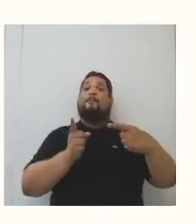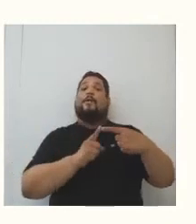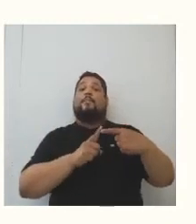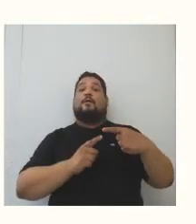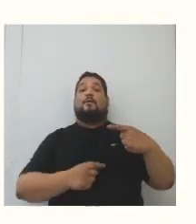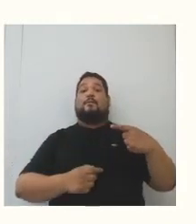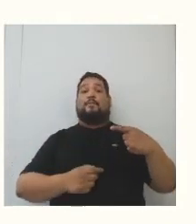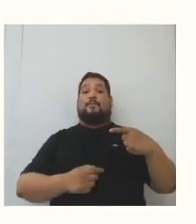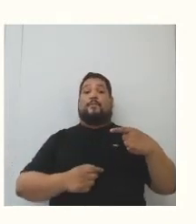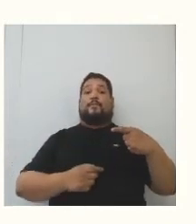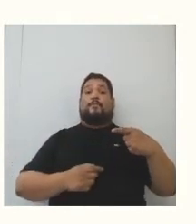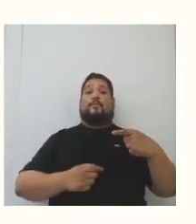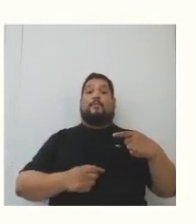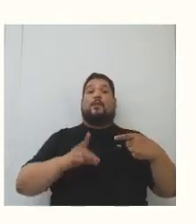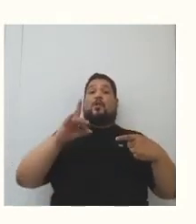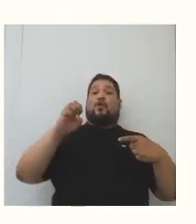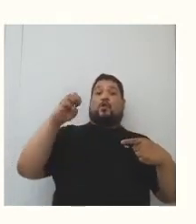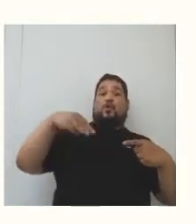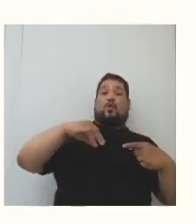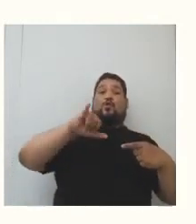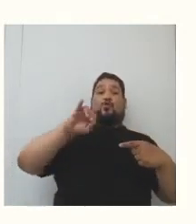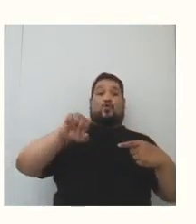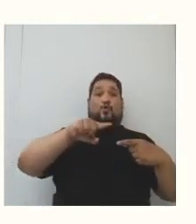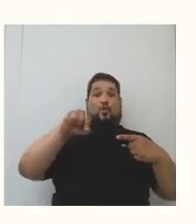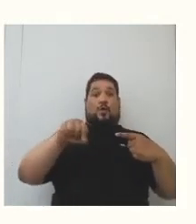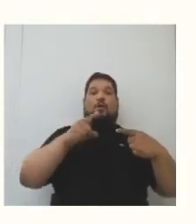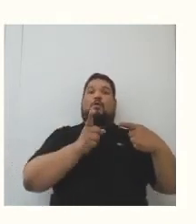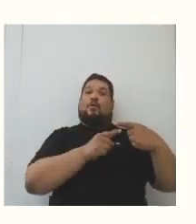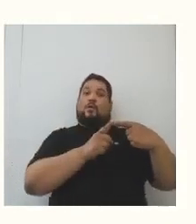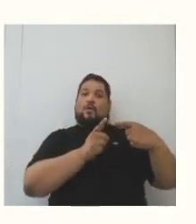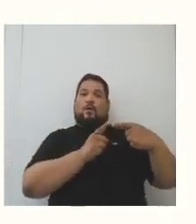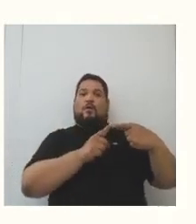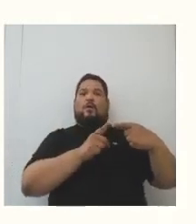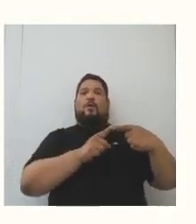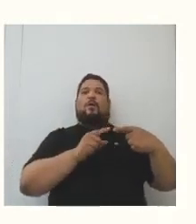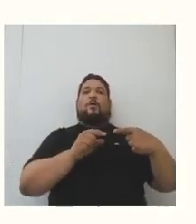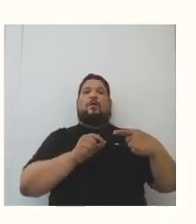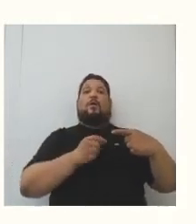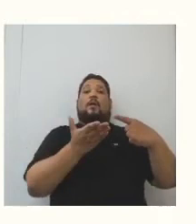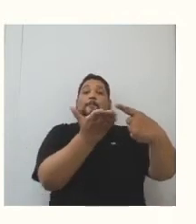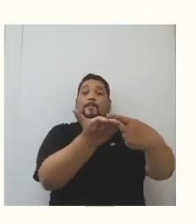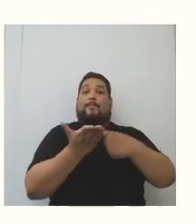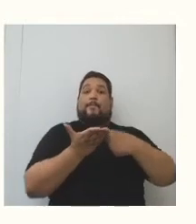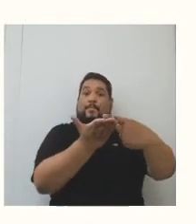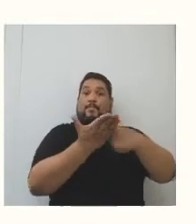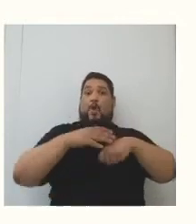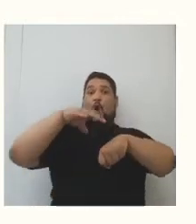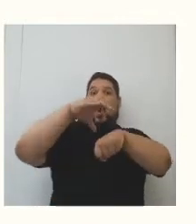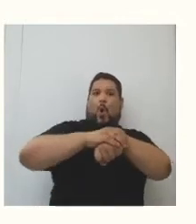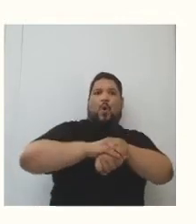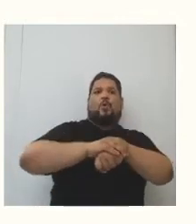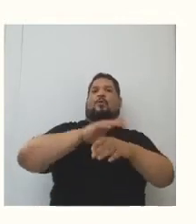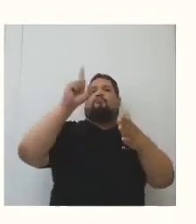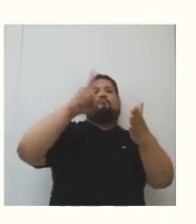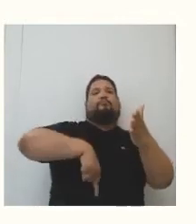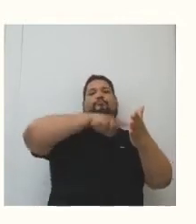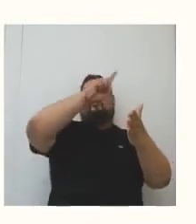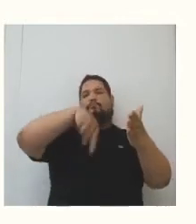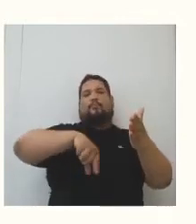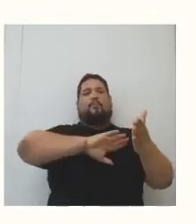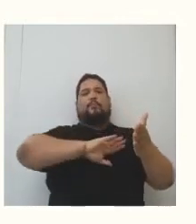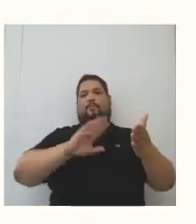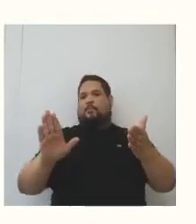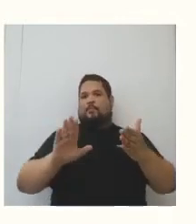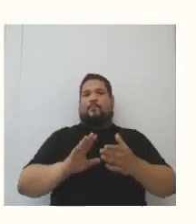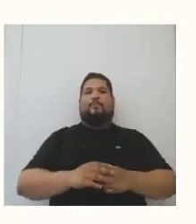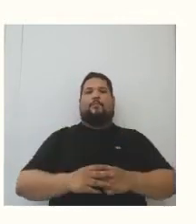medida? Dom João realiza o quê? Com a medida, o fim do pacto colonial. A primeira coisa que ele determina é isso, é o